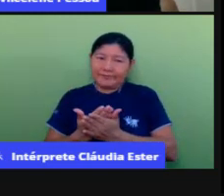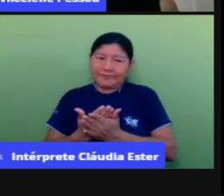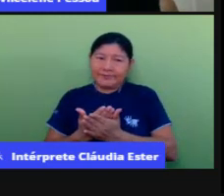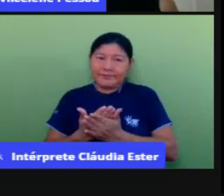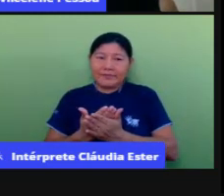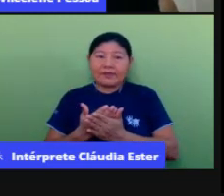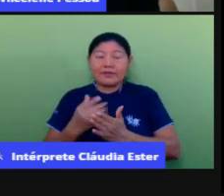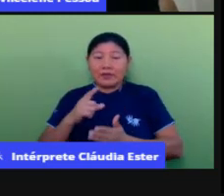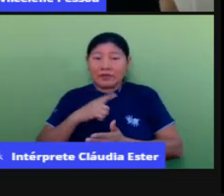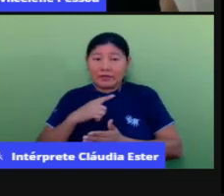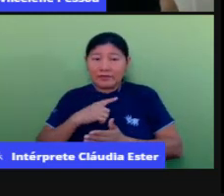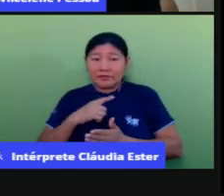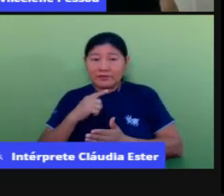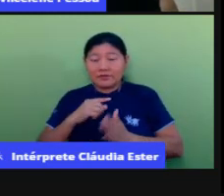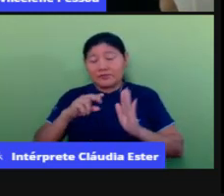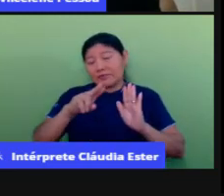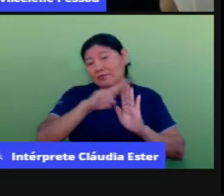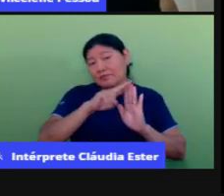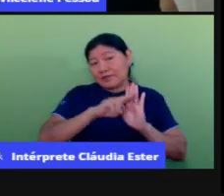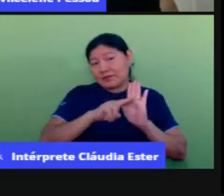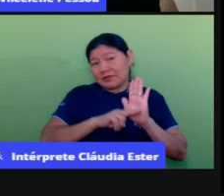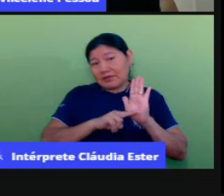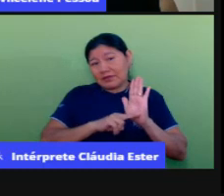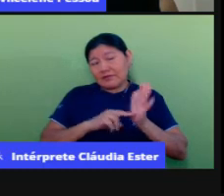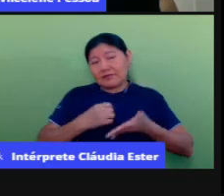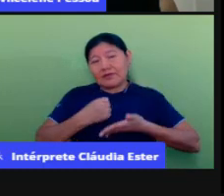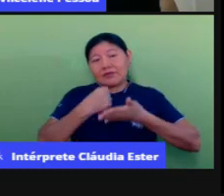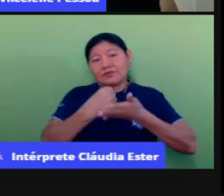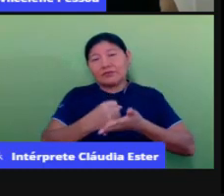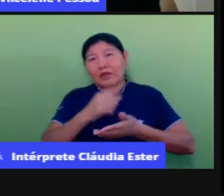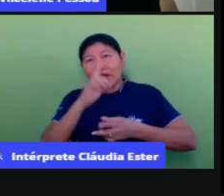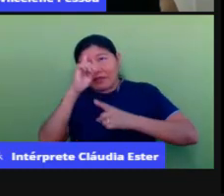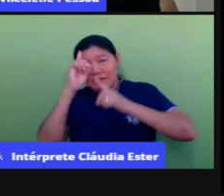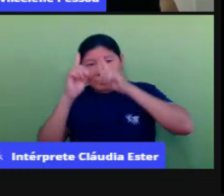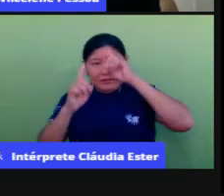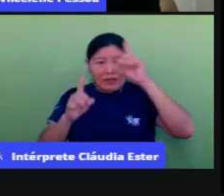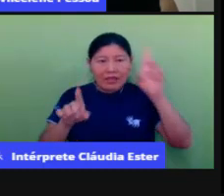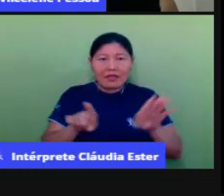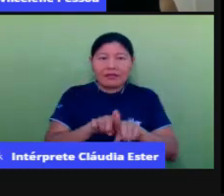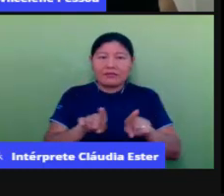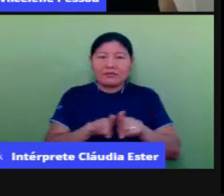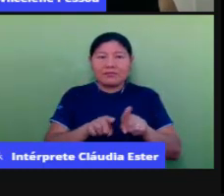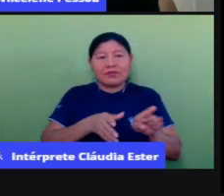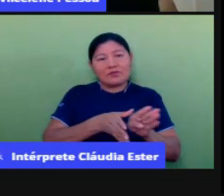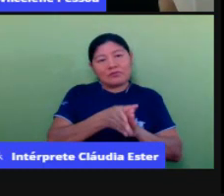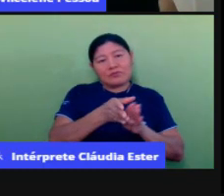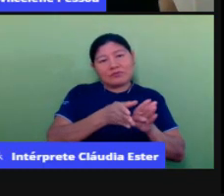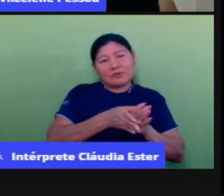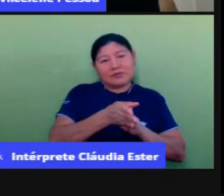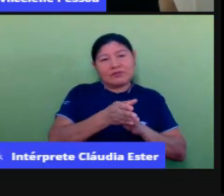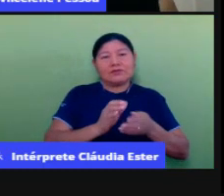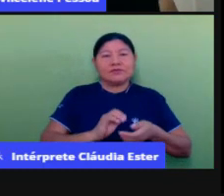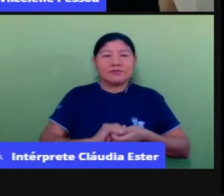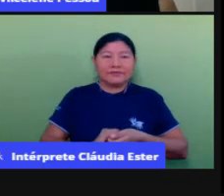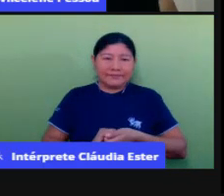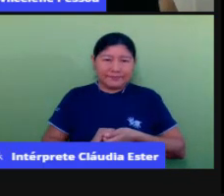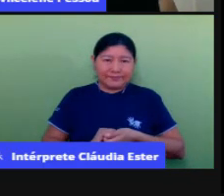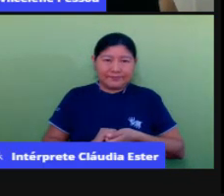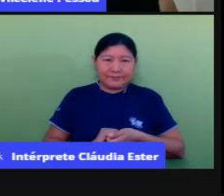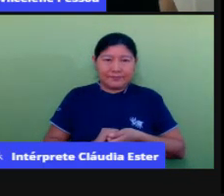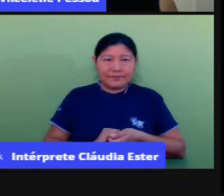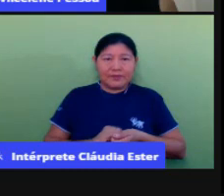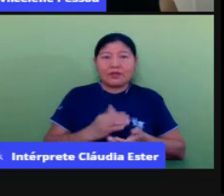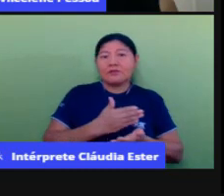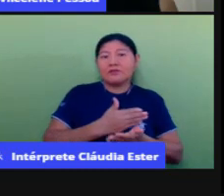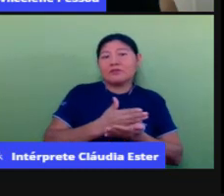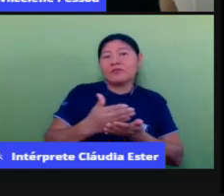nos direcionar, vai nos dar alguns encaminhamentos, algumas ideias. E pode passar? Então, a gente vai começar com a questão